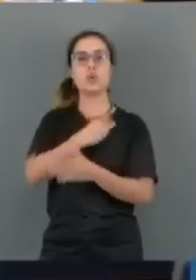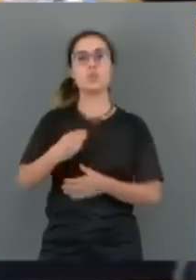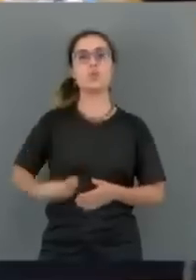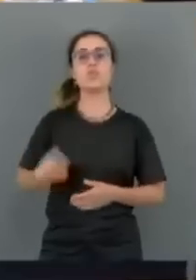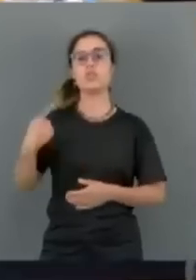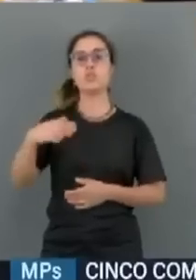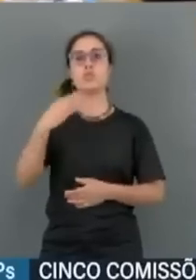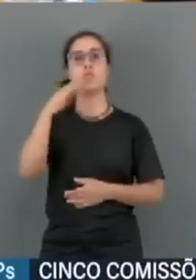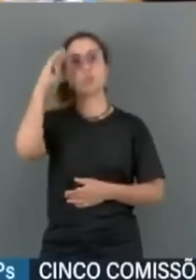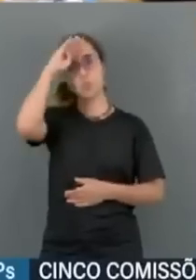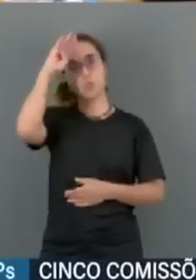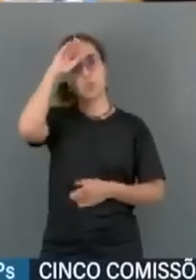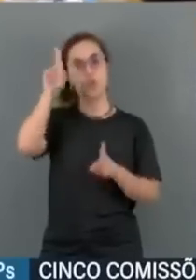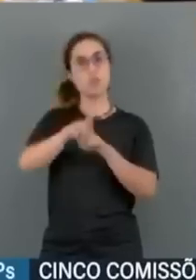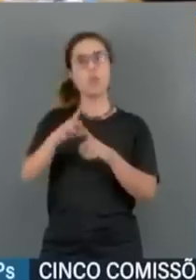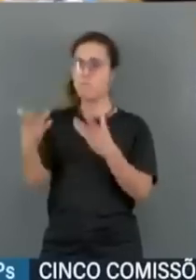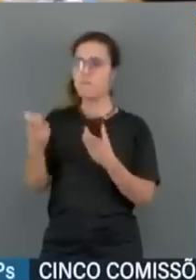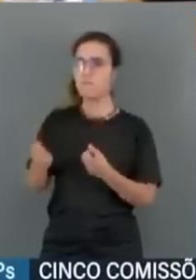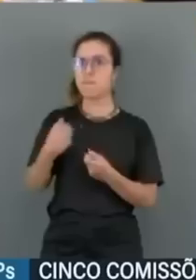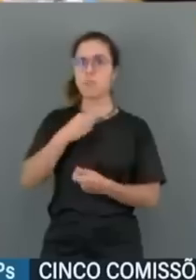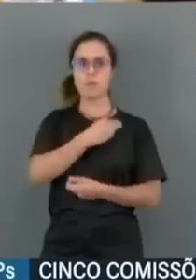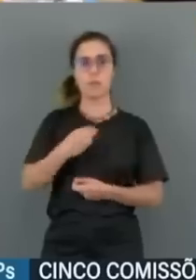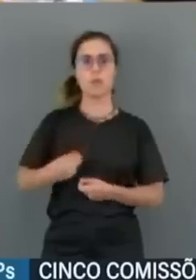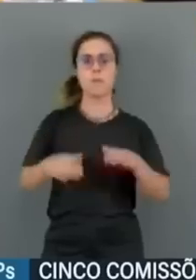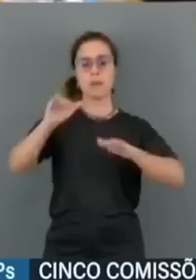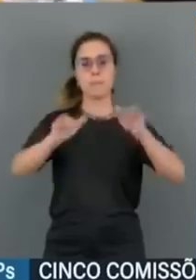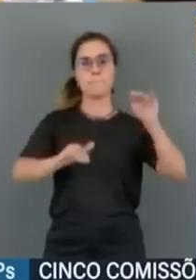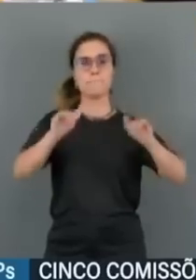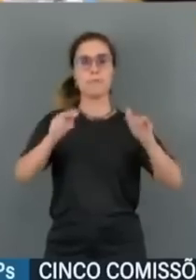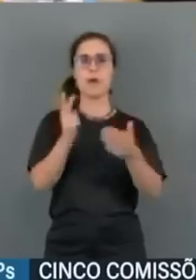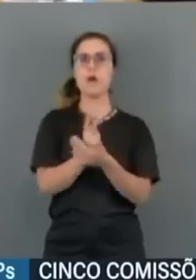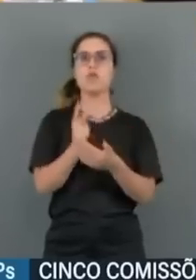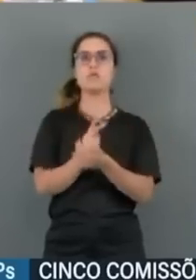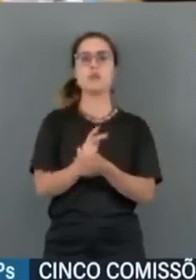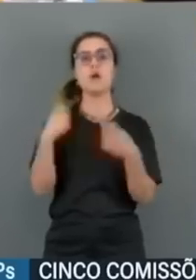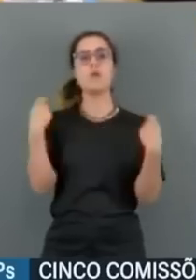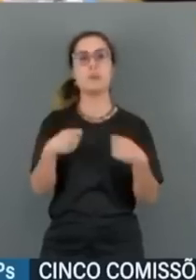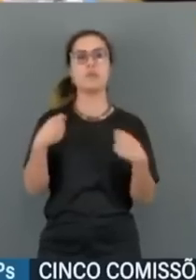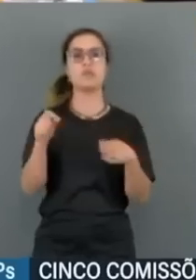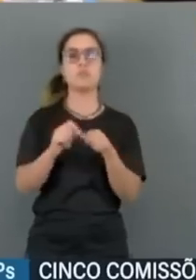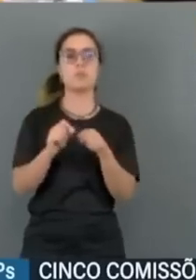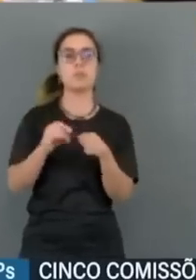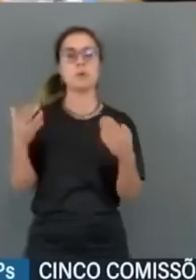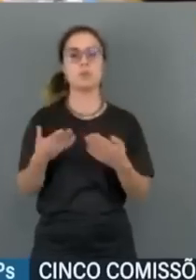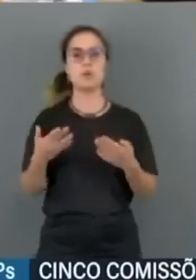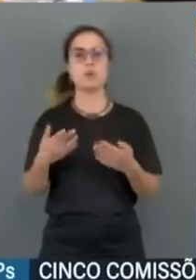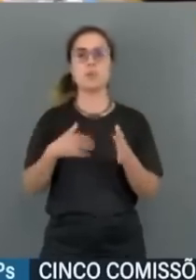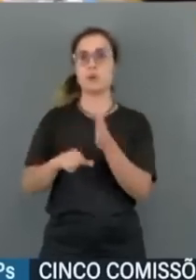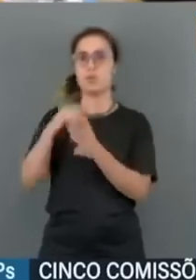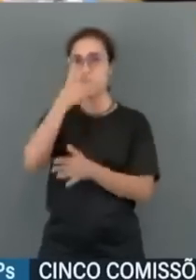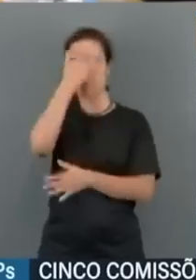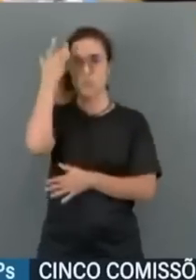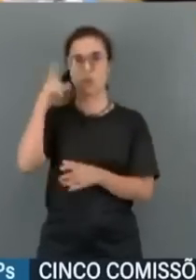Bolsonaro, que foi até do Temer. Vamos convocar eles aqui para equilibrar a balança. É isso que a gente precisa fazer aqui. Porque a primeira pessoa que